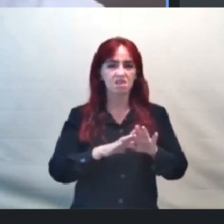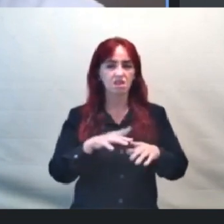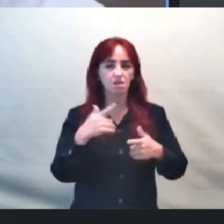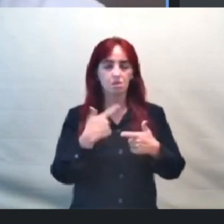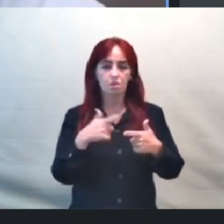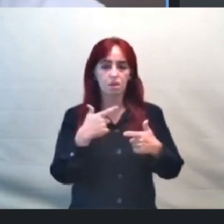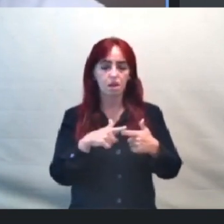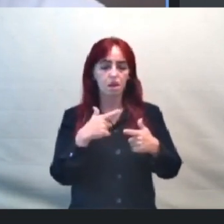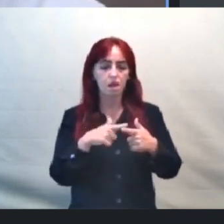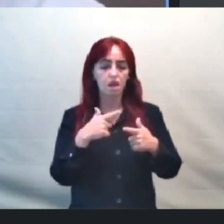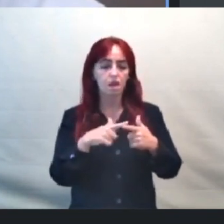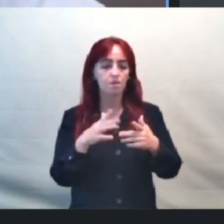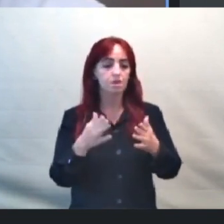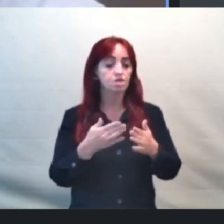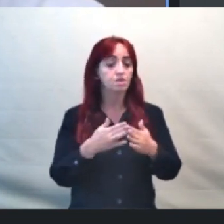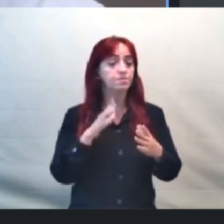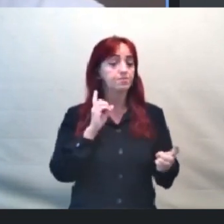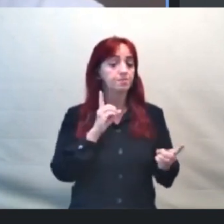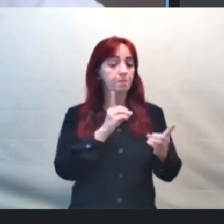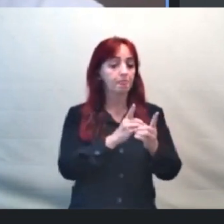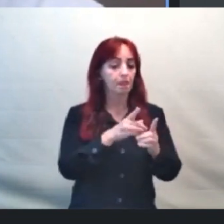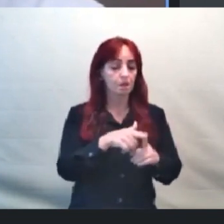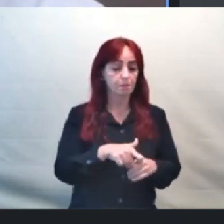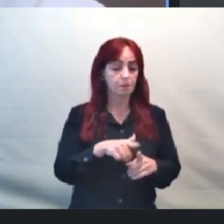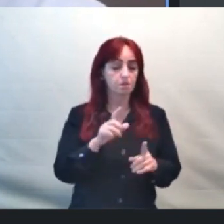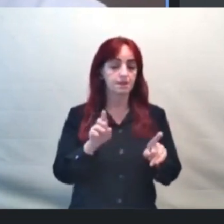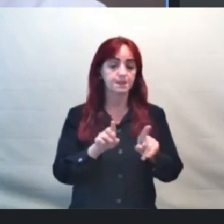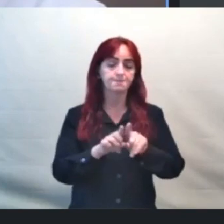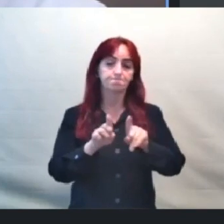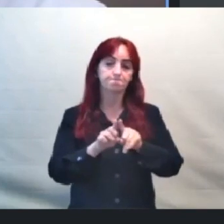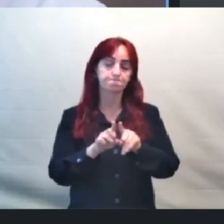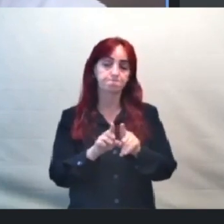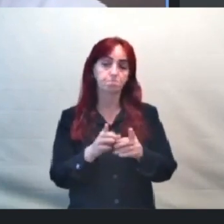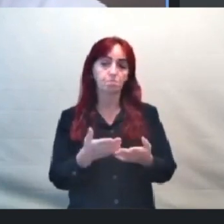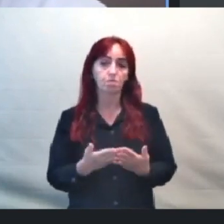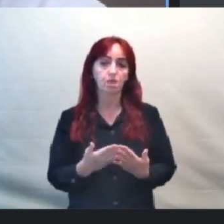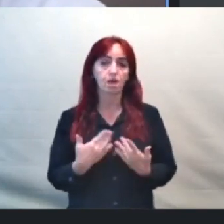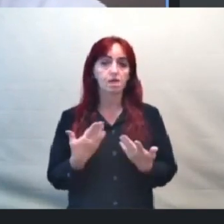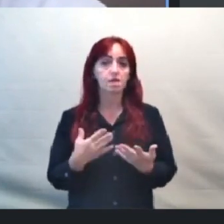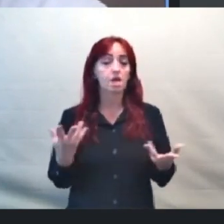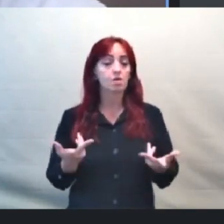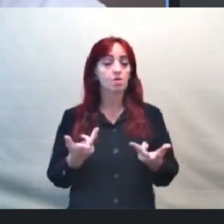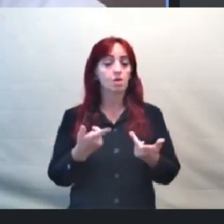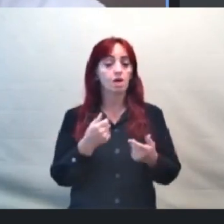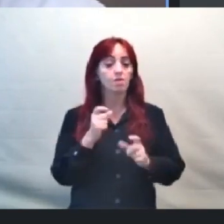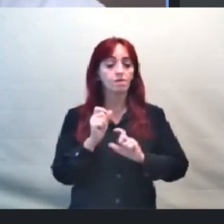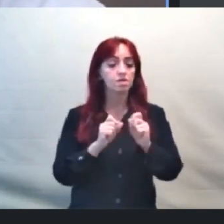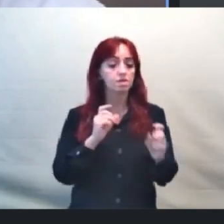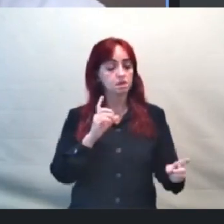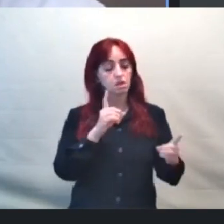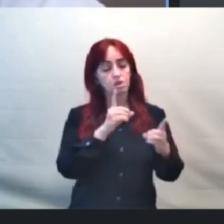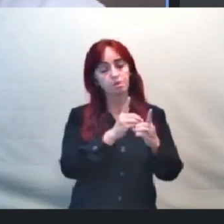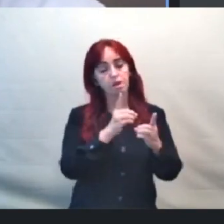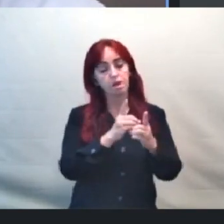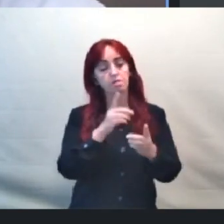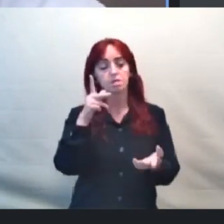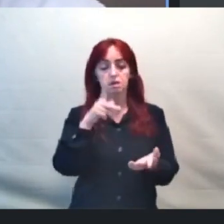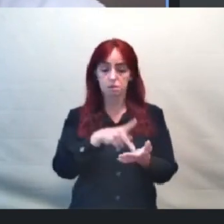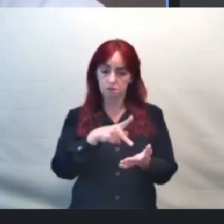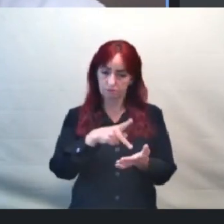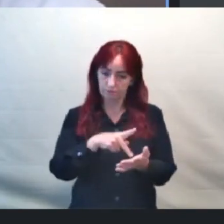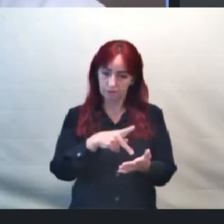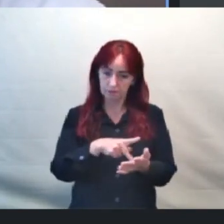e habitacionais, enfim, urbana da cidade, de qualificar esse atendimento para que de fato essas vozes, para que de fato